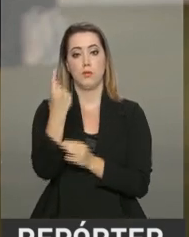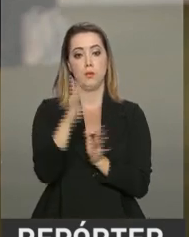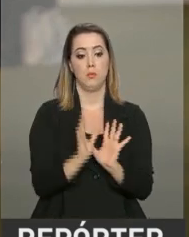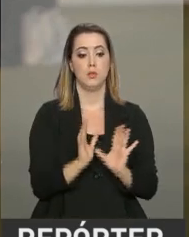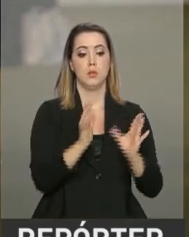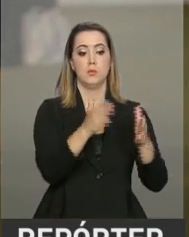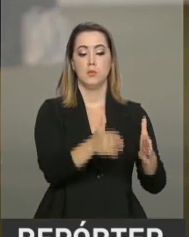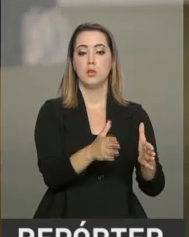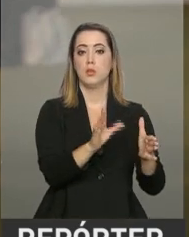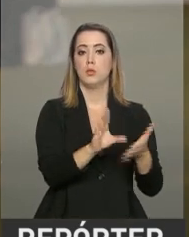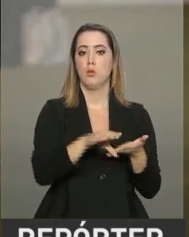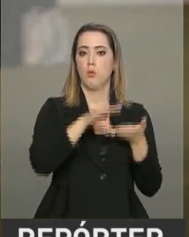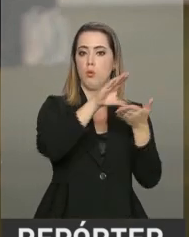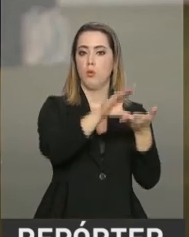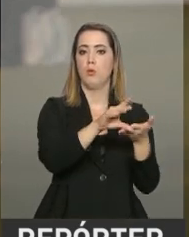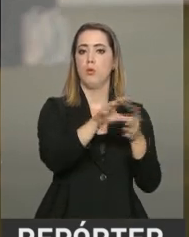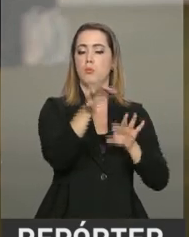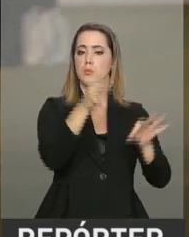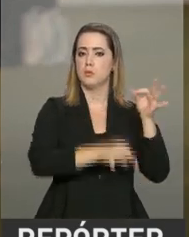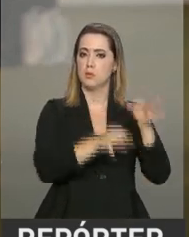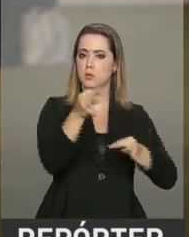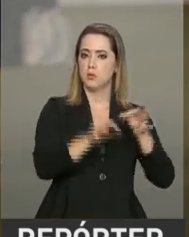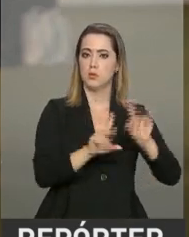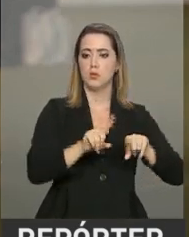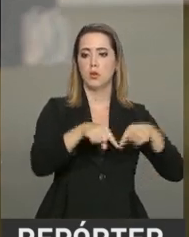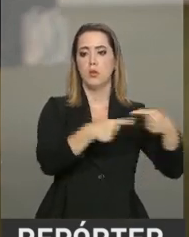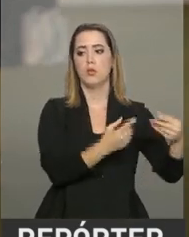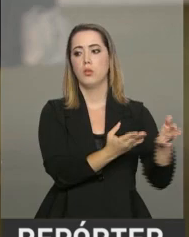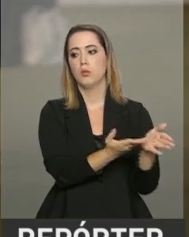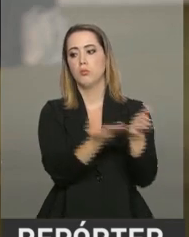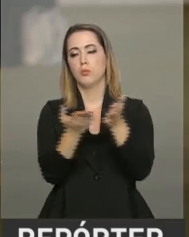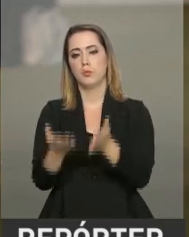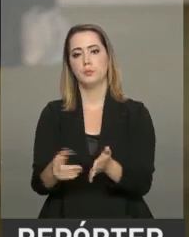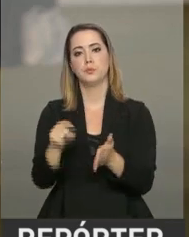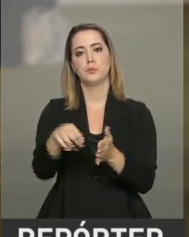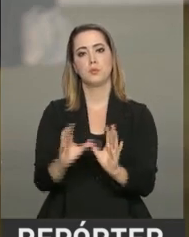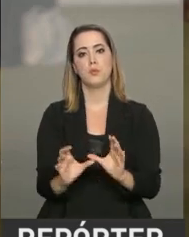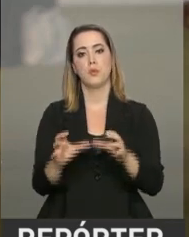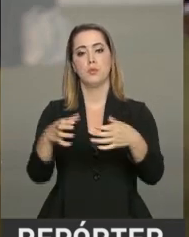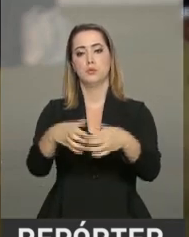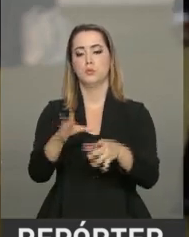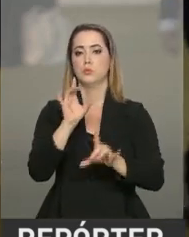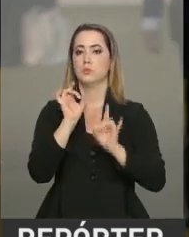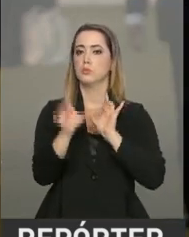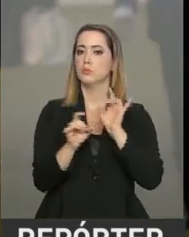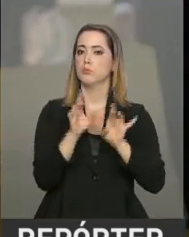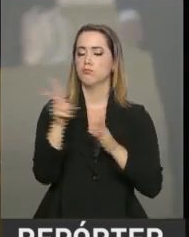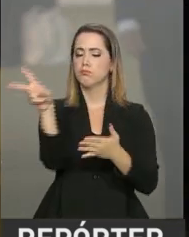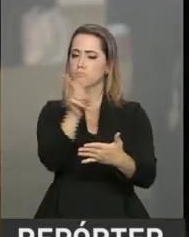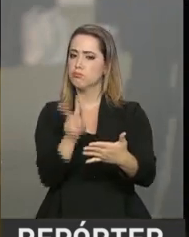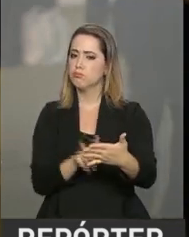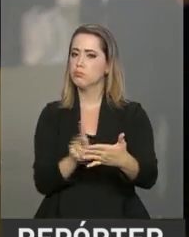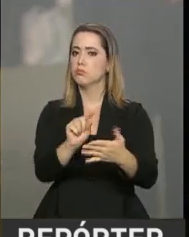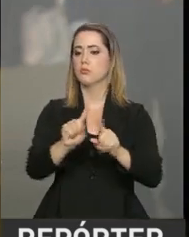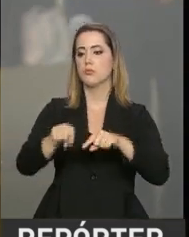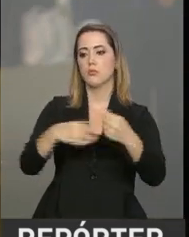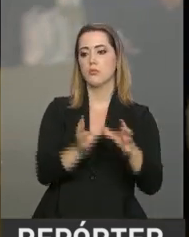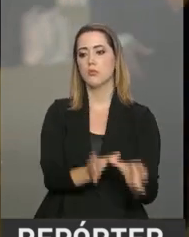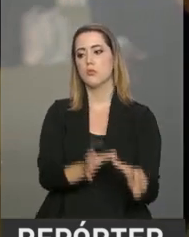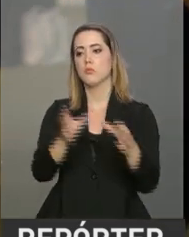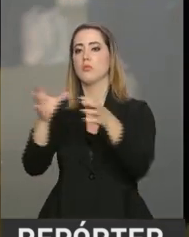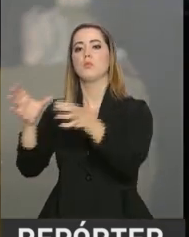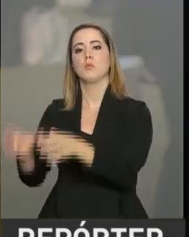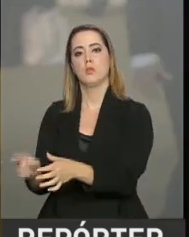comissão de constituição e justiça depois por uma comissão especial que será criada para analisá-la e depois